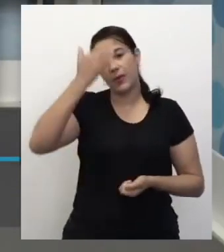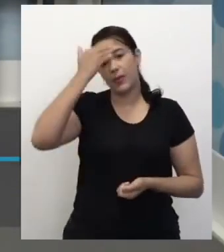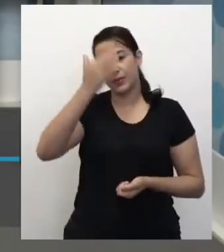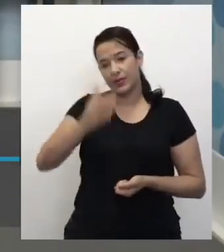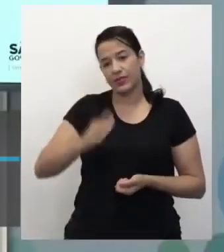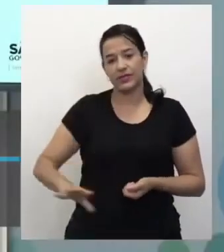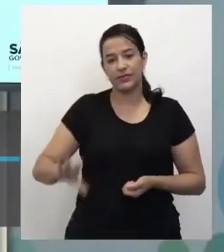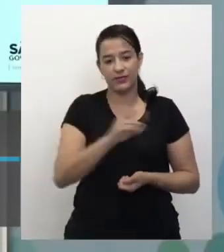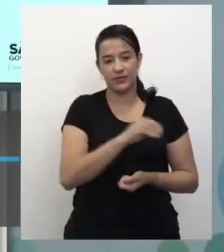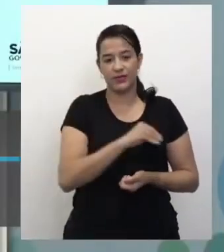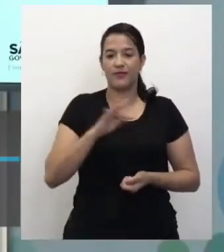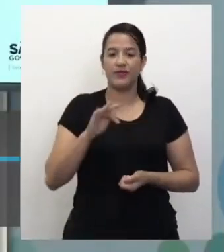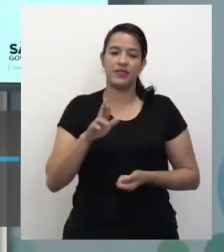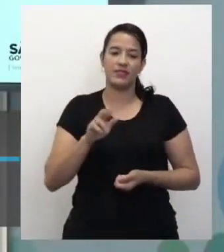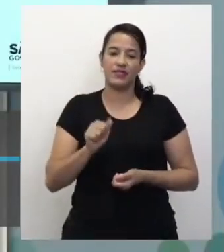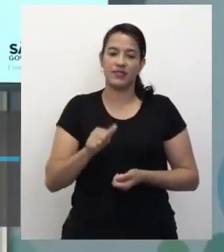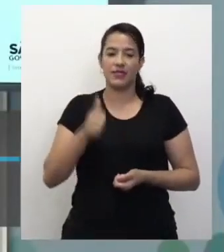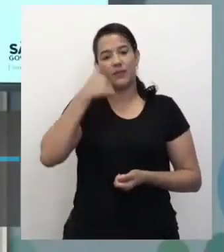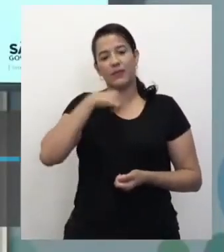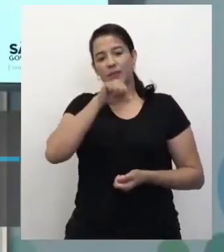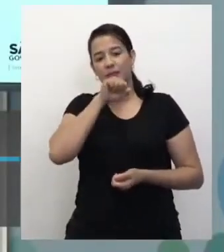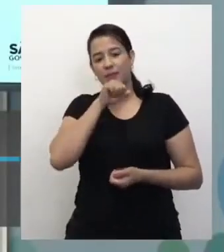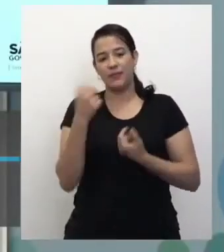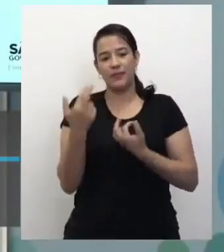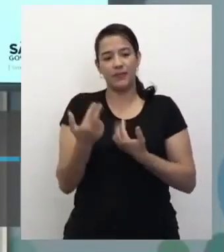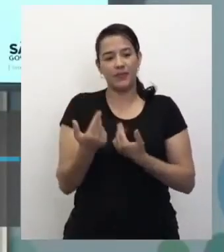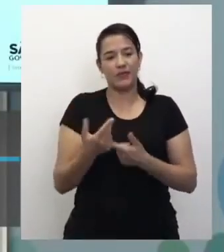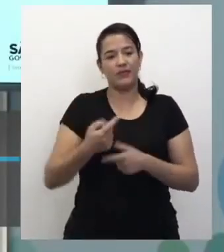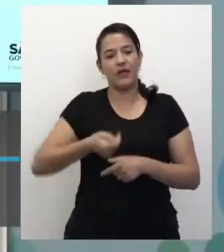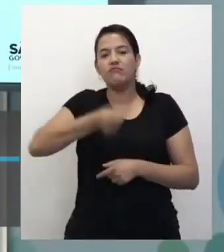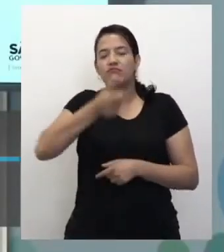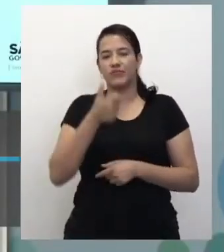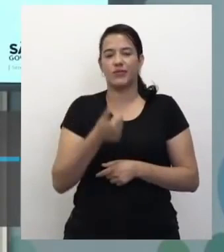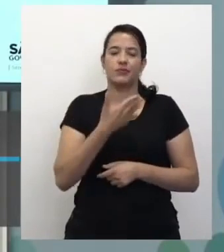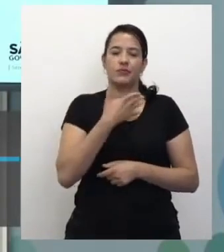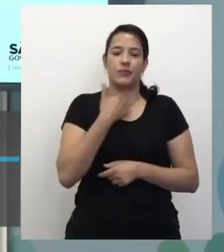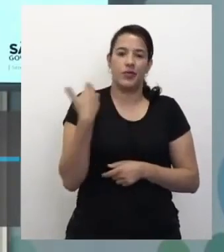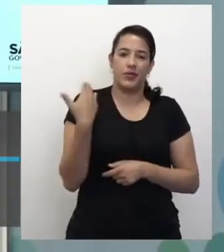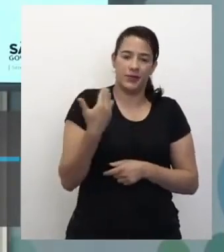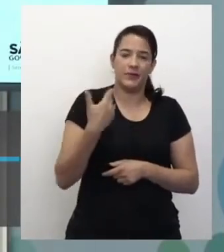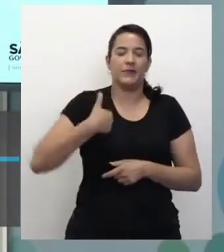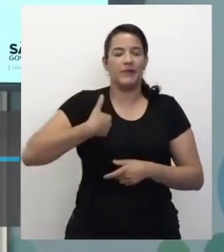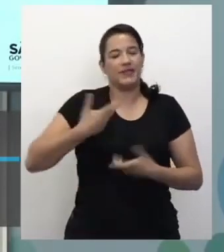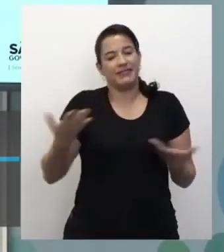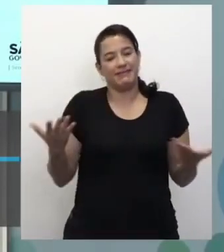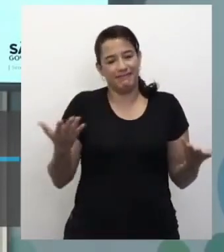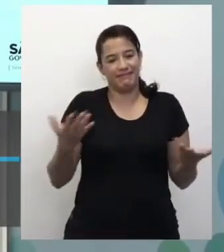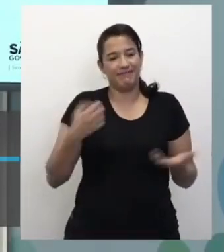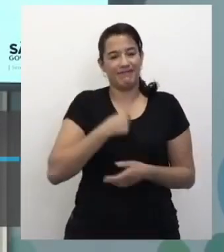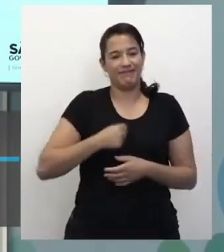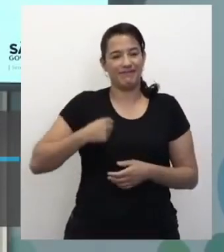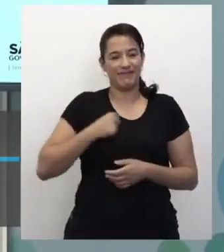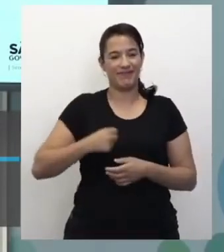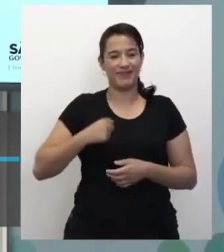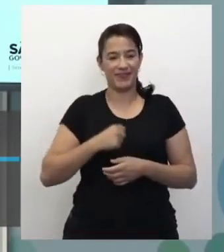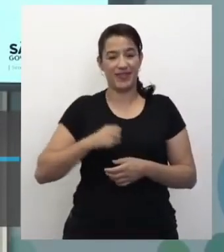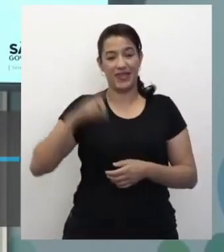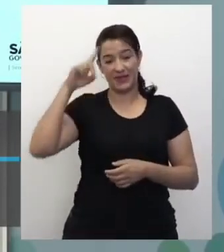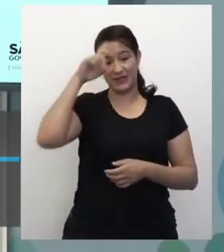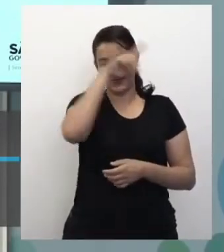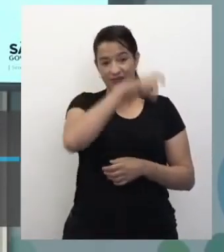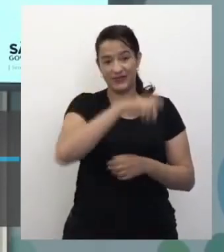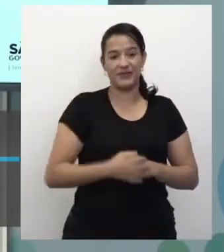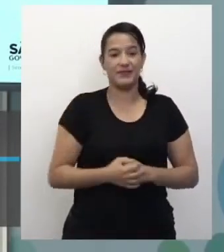o nome da minha mãe. Enfim, minha mãe se foi faz pouco tempo, né? Então são coisas assim que é bem